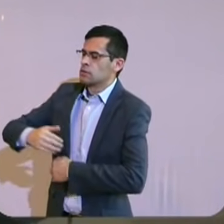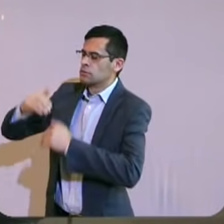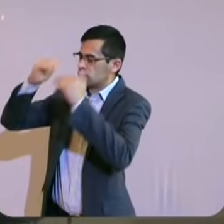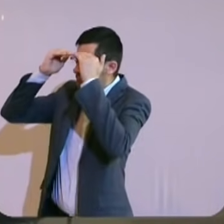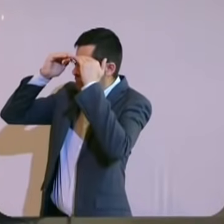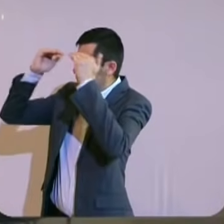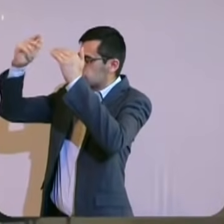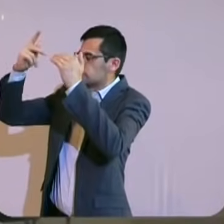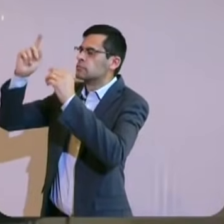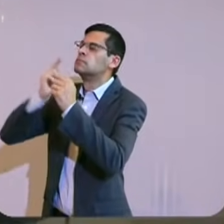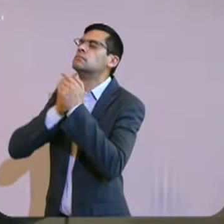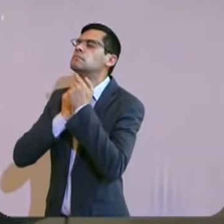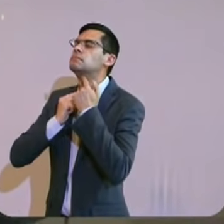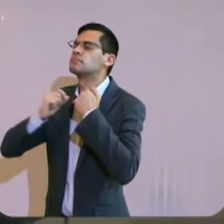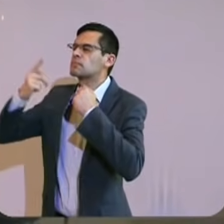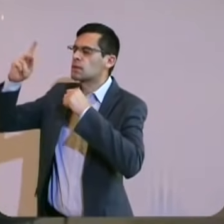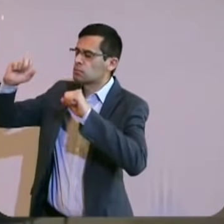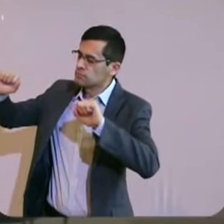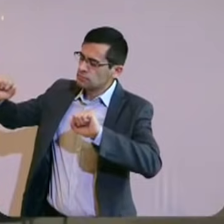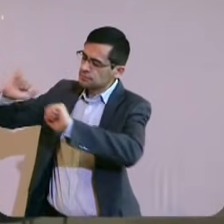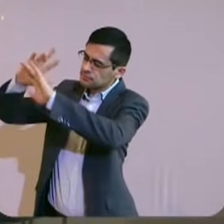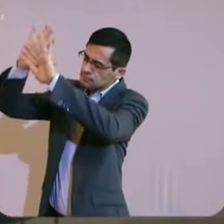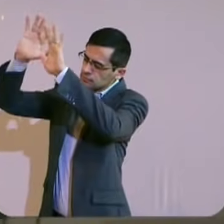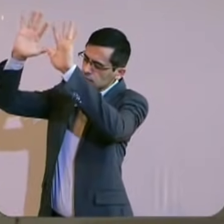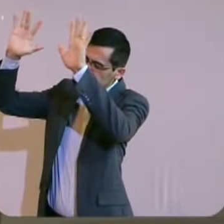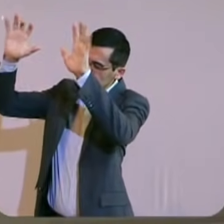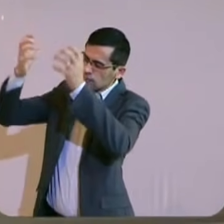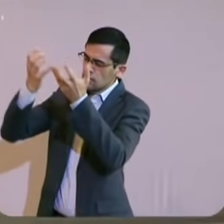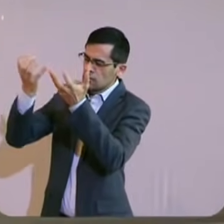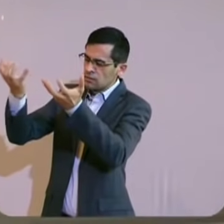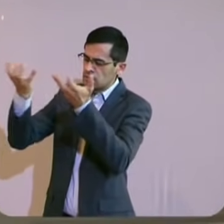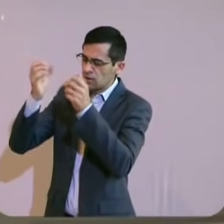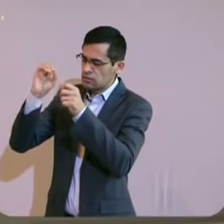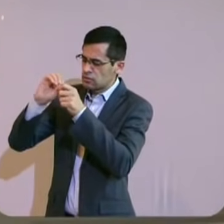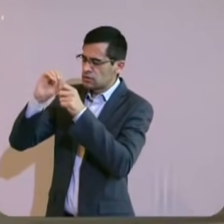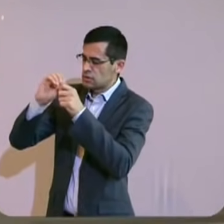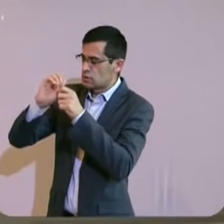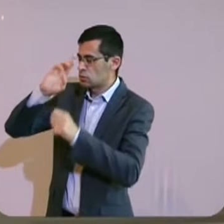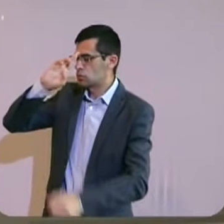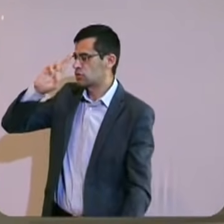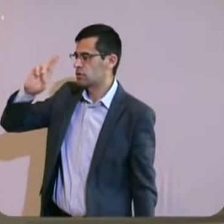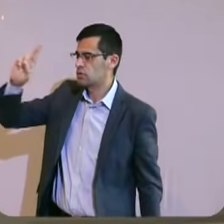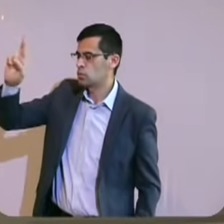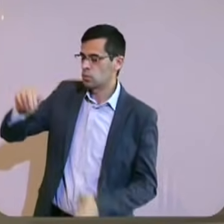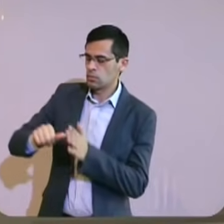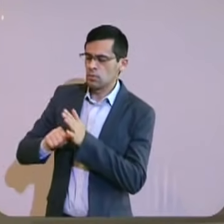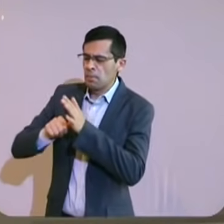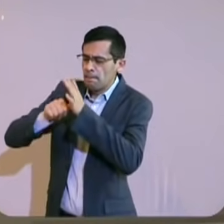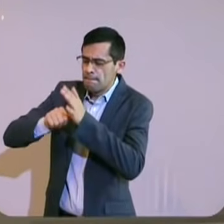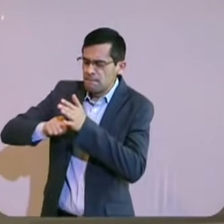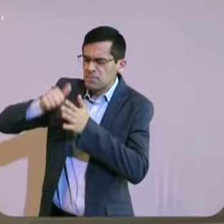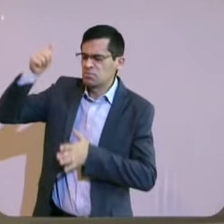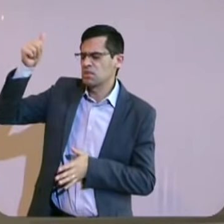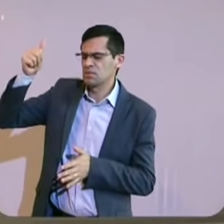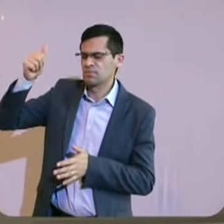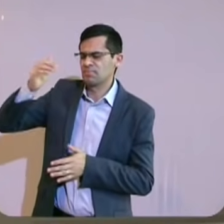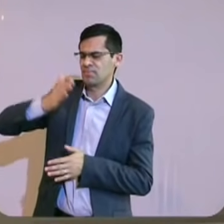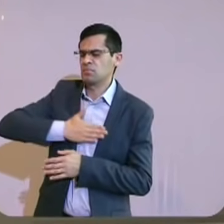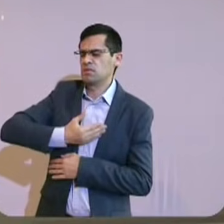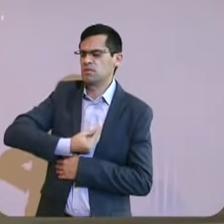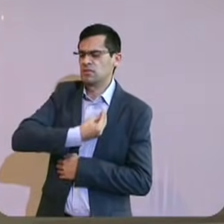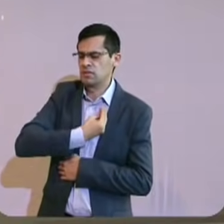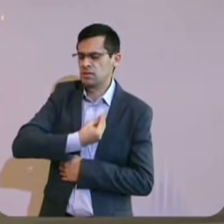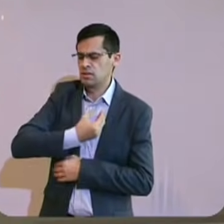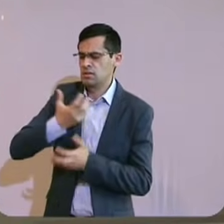tua vontade e para a tua glória. Eu quero fazer do Senhor o primeiro. Eu